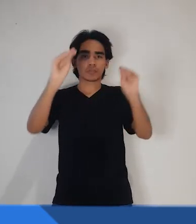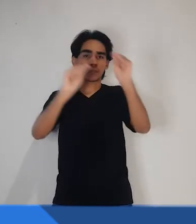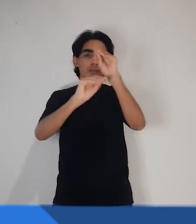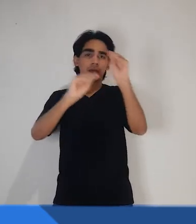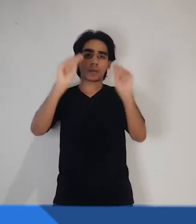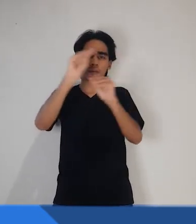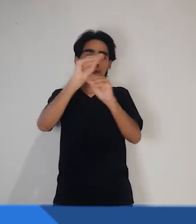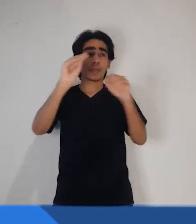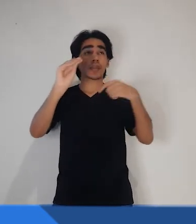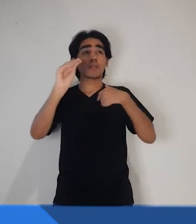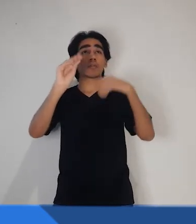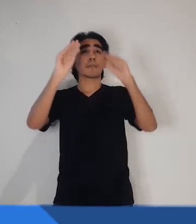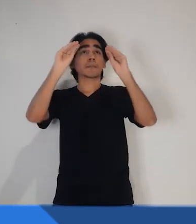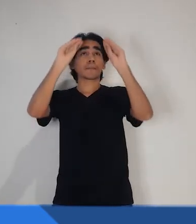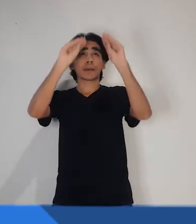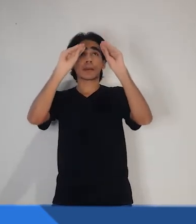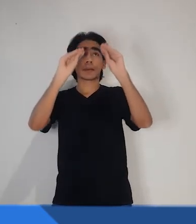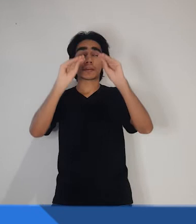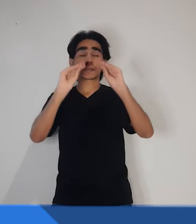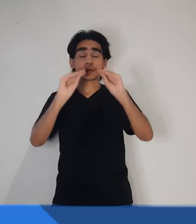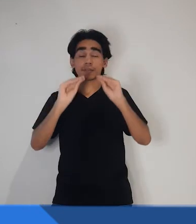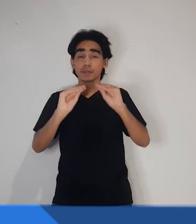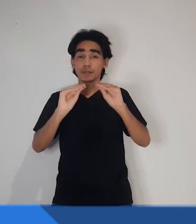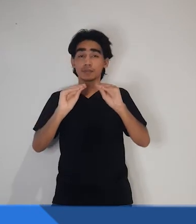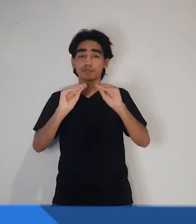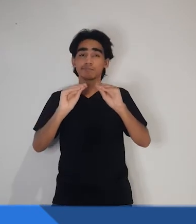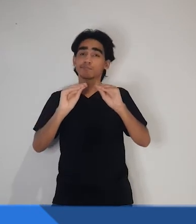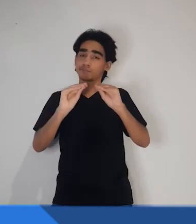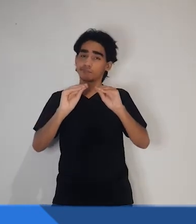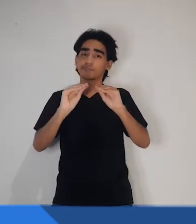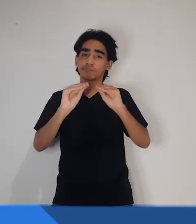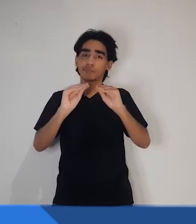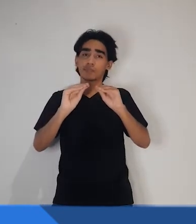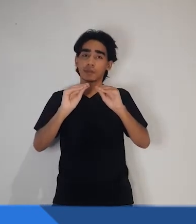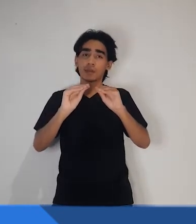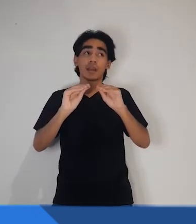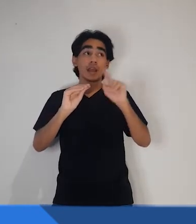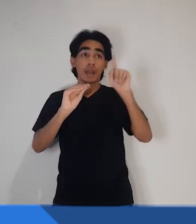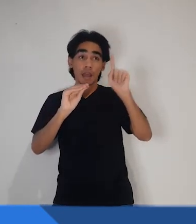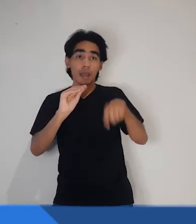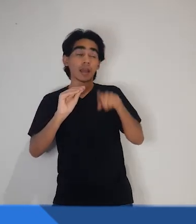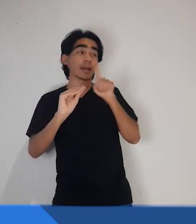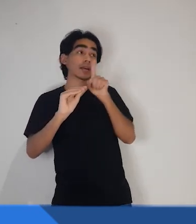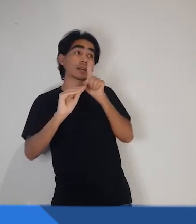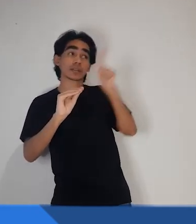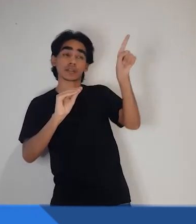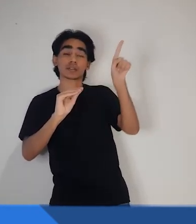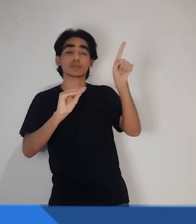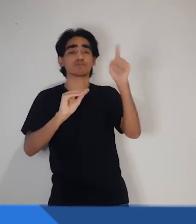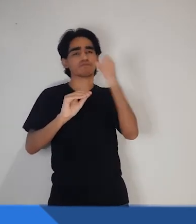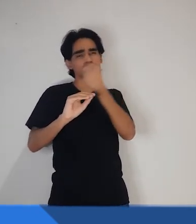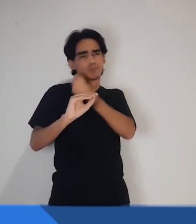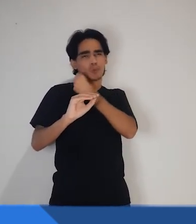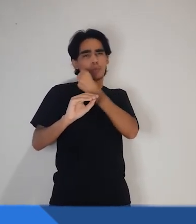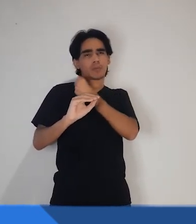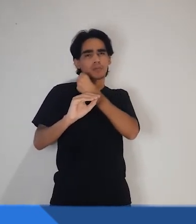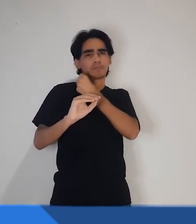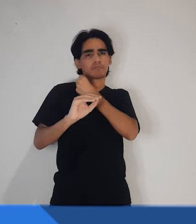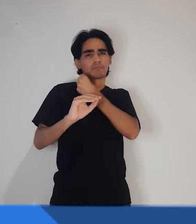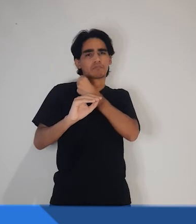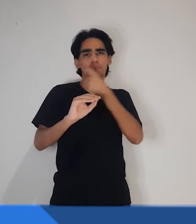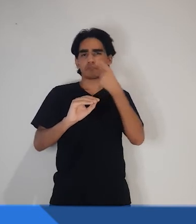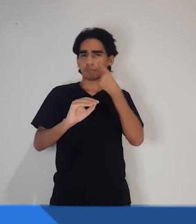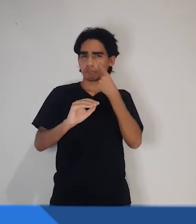vou preencher as minhas respostas de modo que elas correspondam àqueles